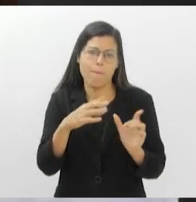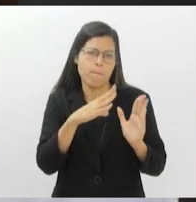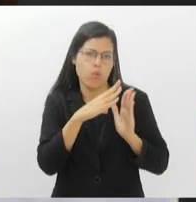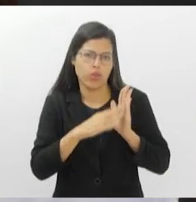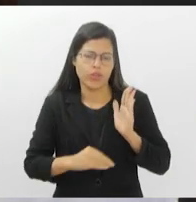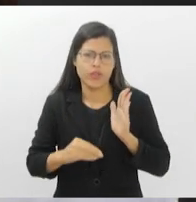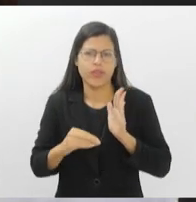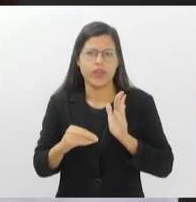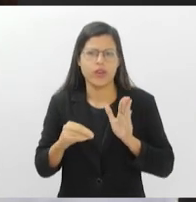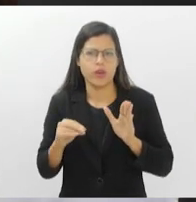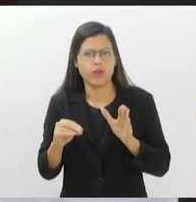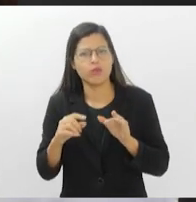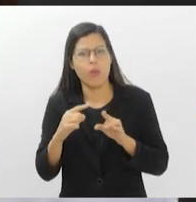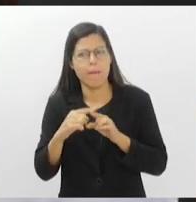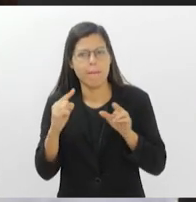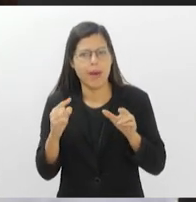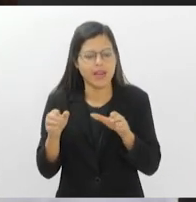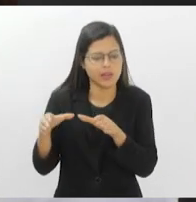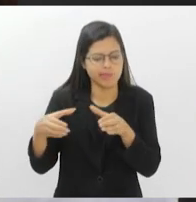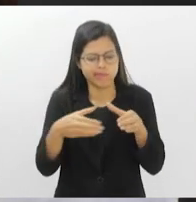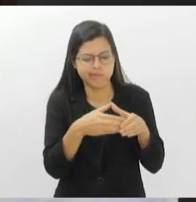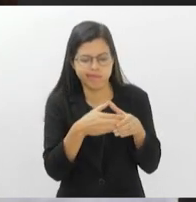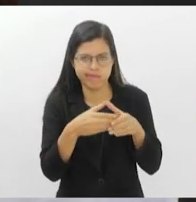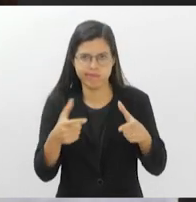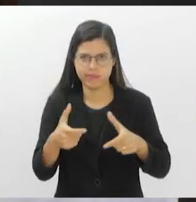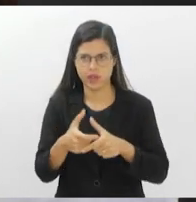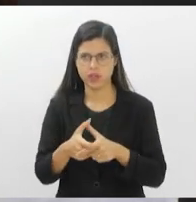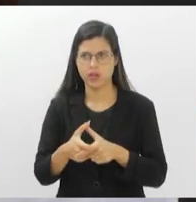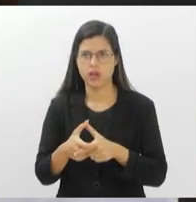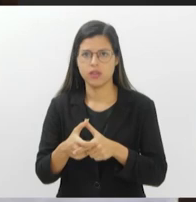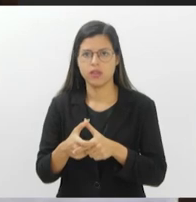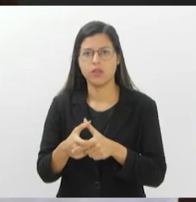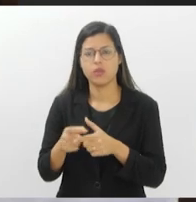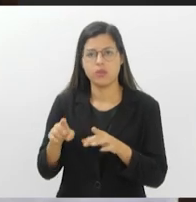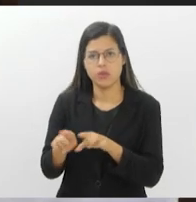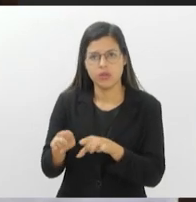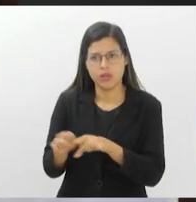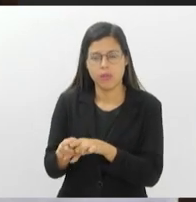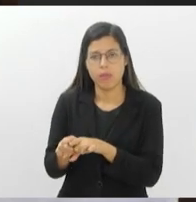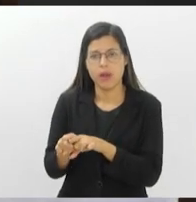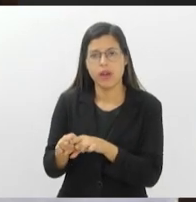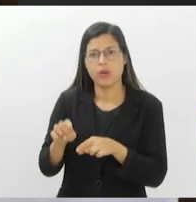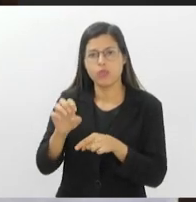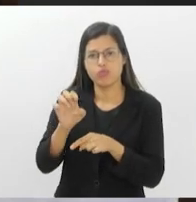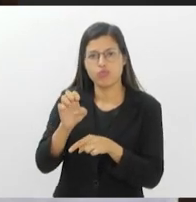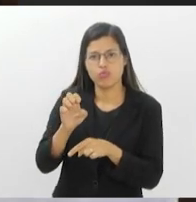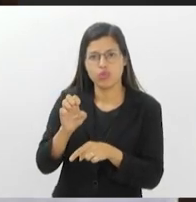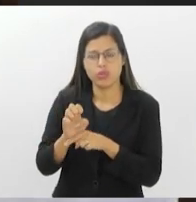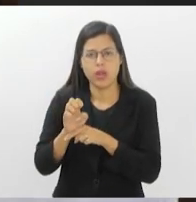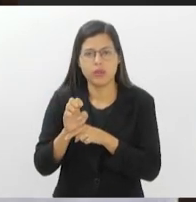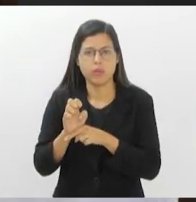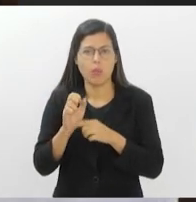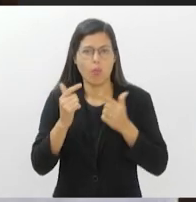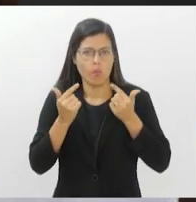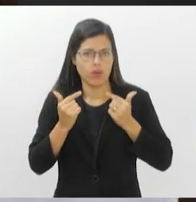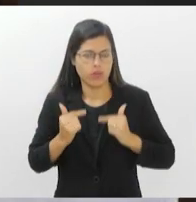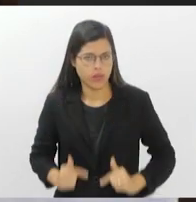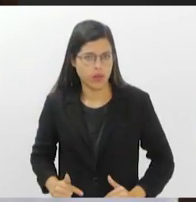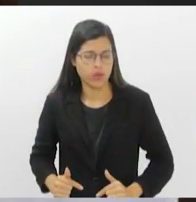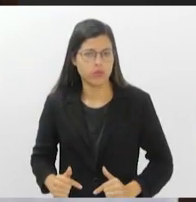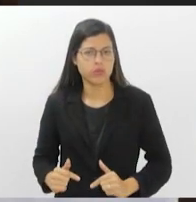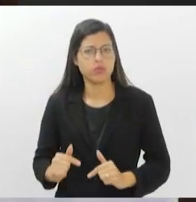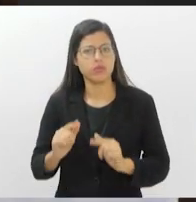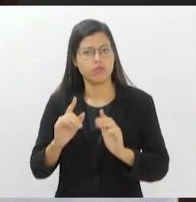asilar, e ainda afrontando o Estado laico, afrontando muitas vezes os próprios